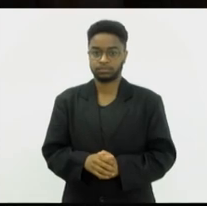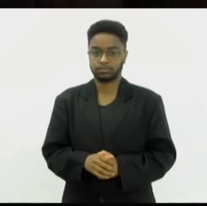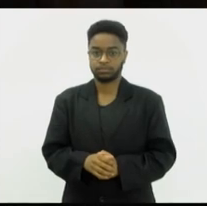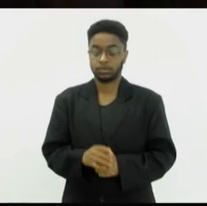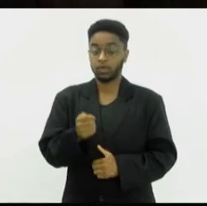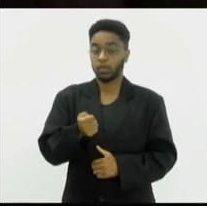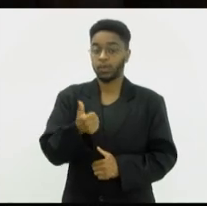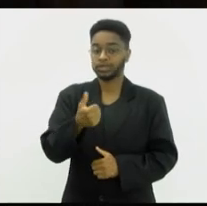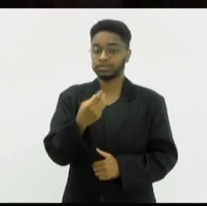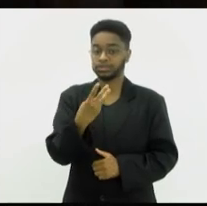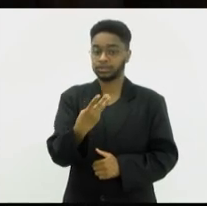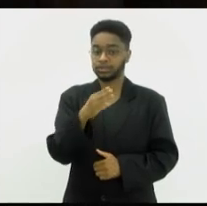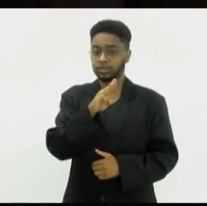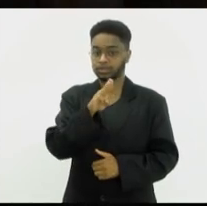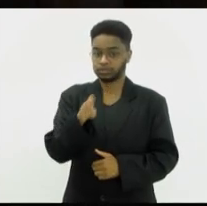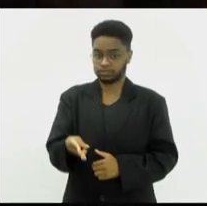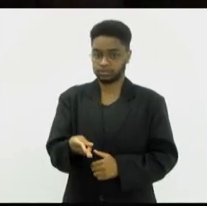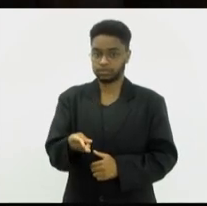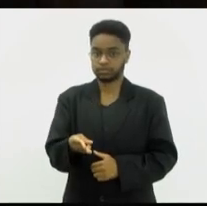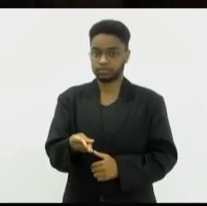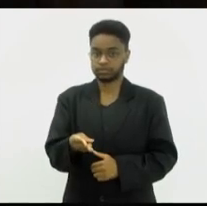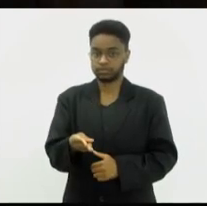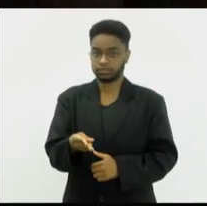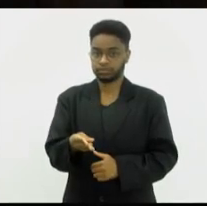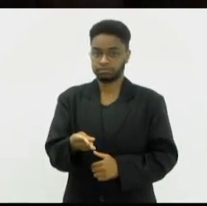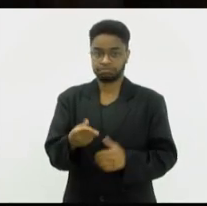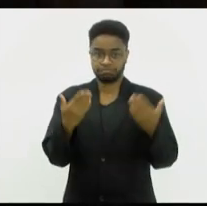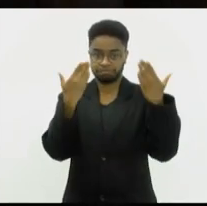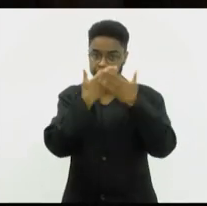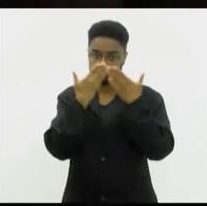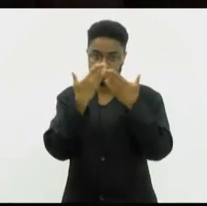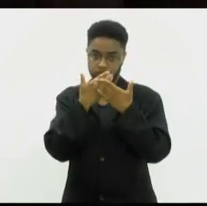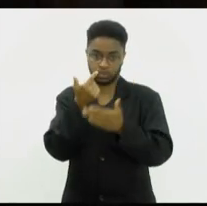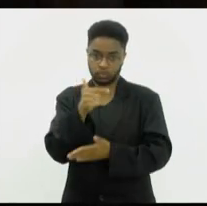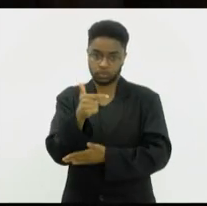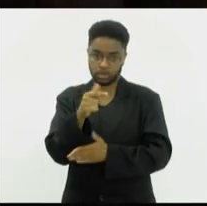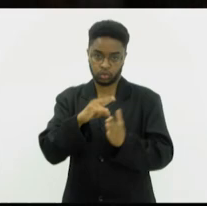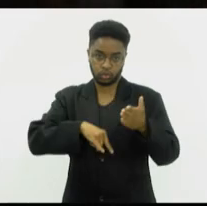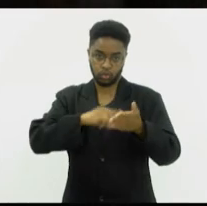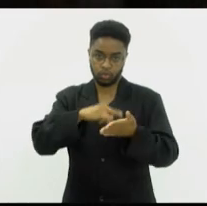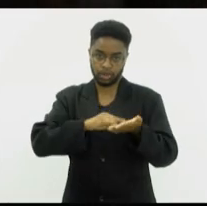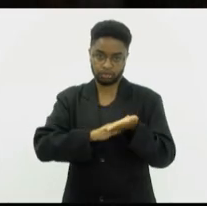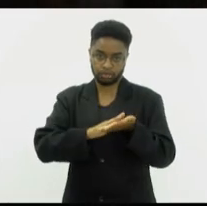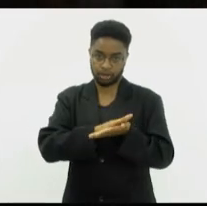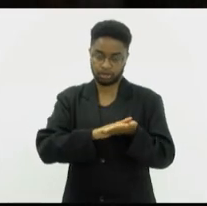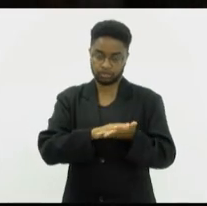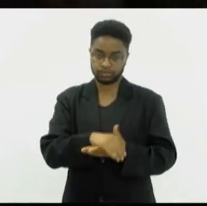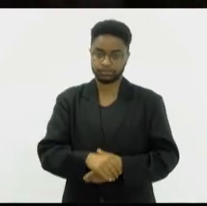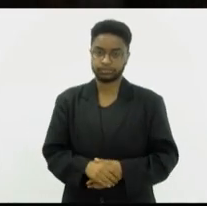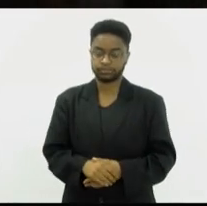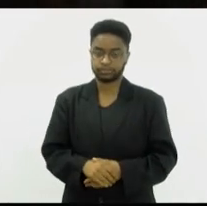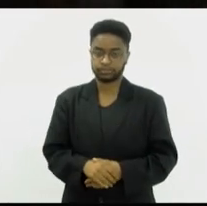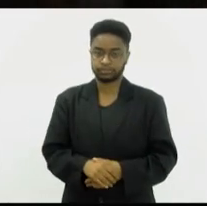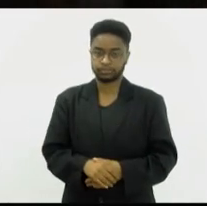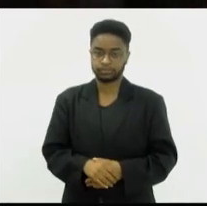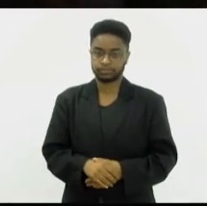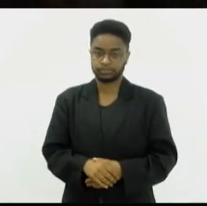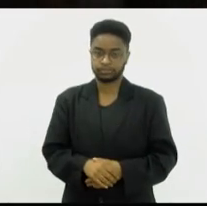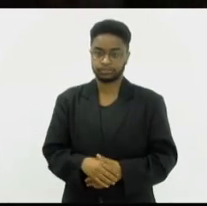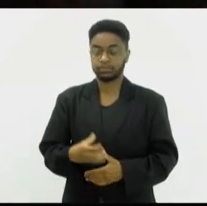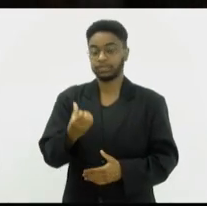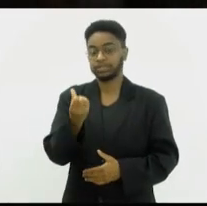Quase 3 milhões são invisíveis, não têm documentos. E